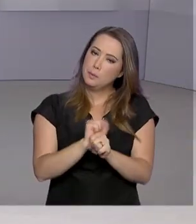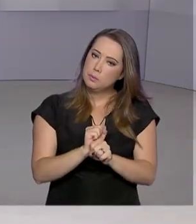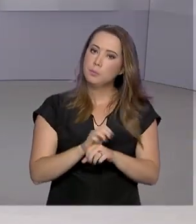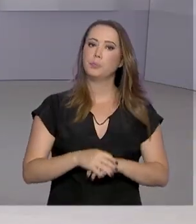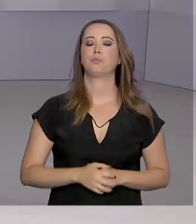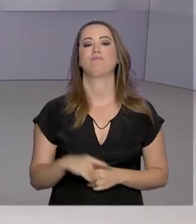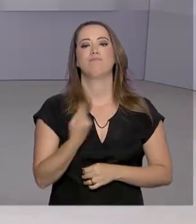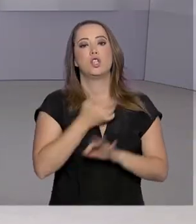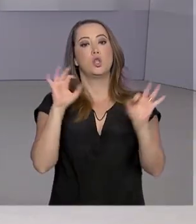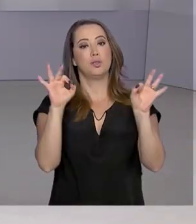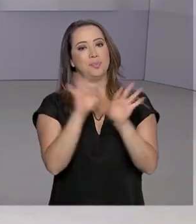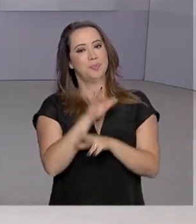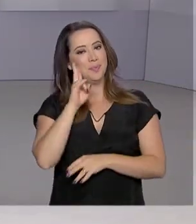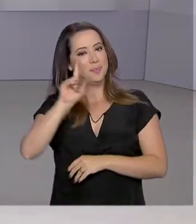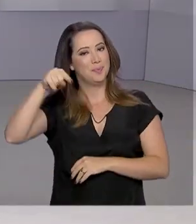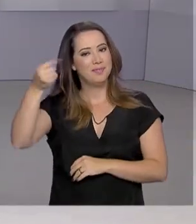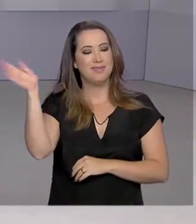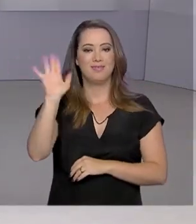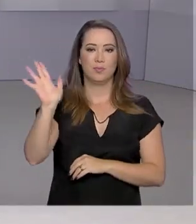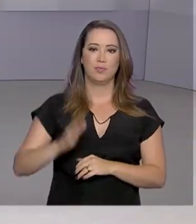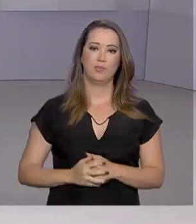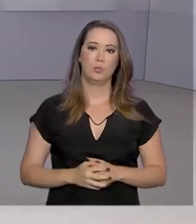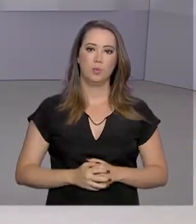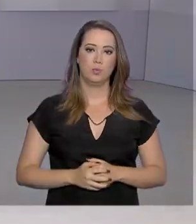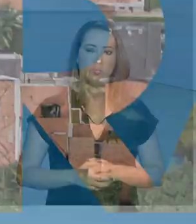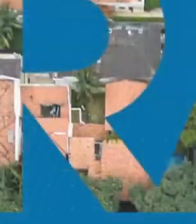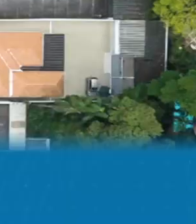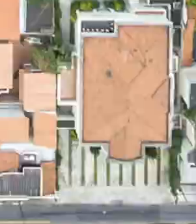gente fica por aqui. Nos vemos na próxima edição. Até lá!